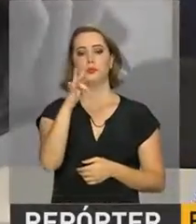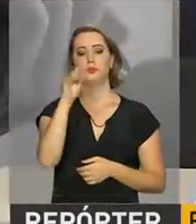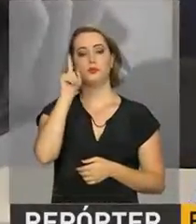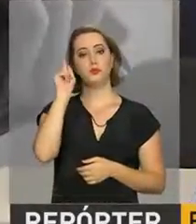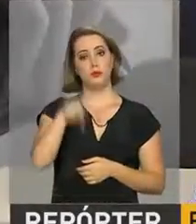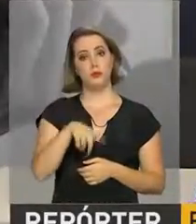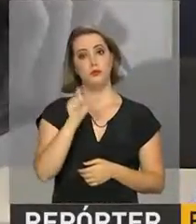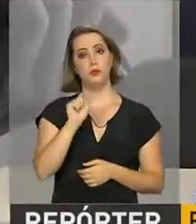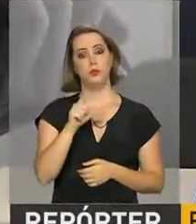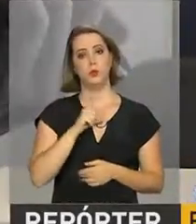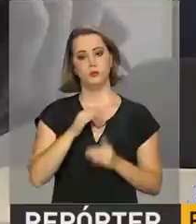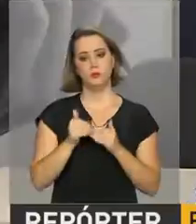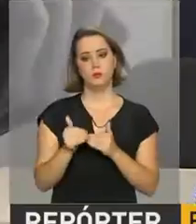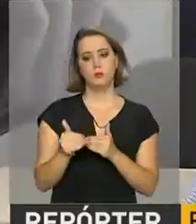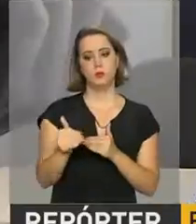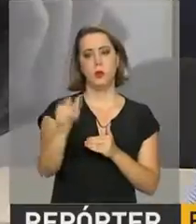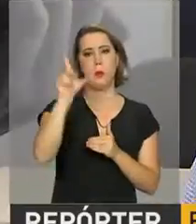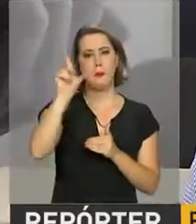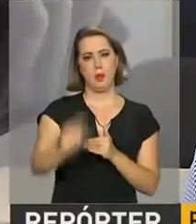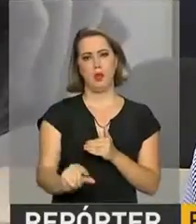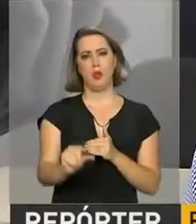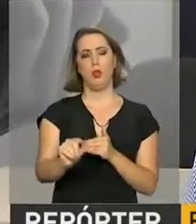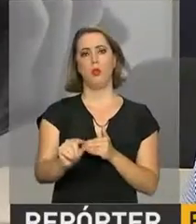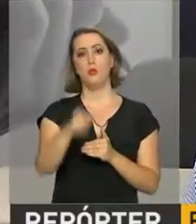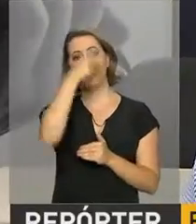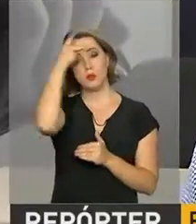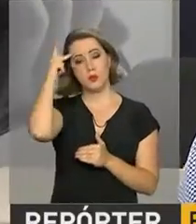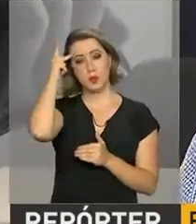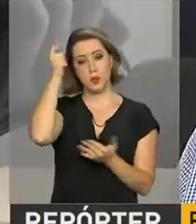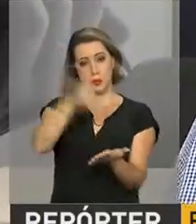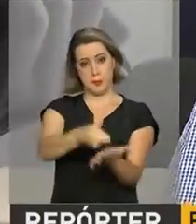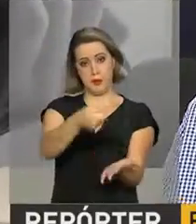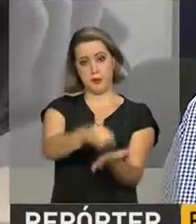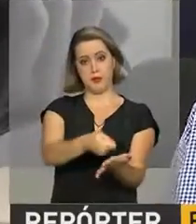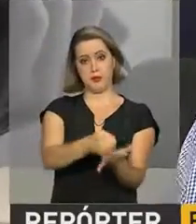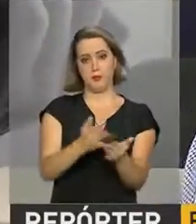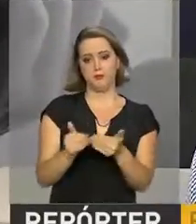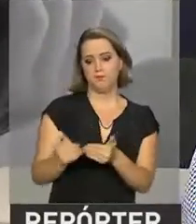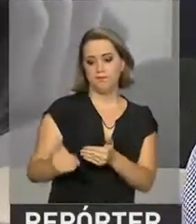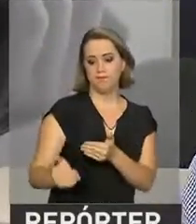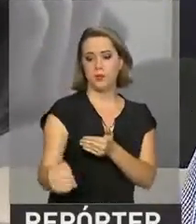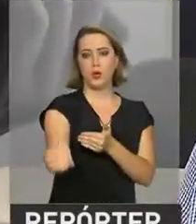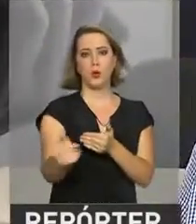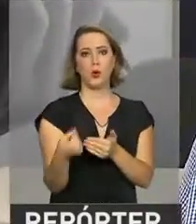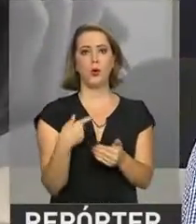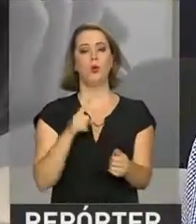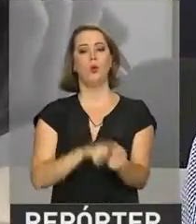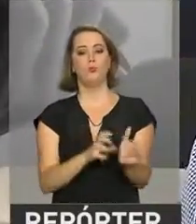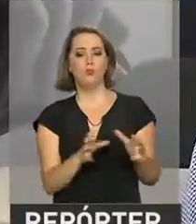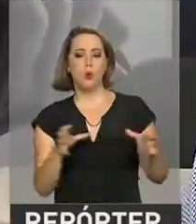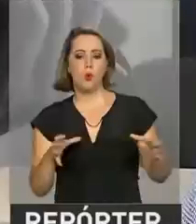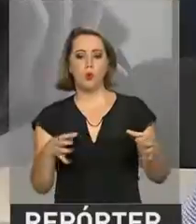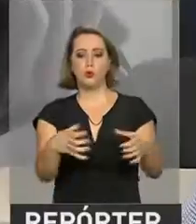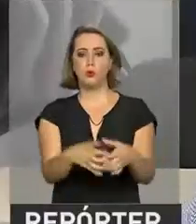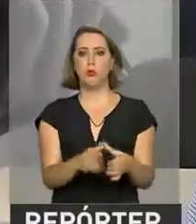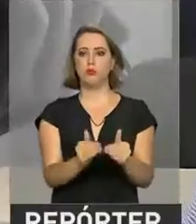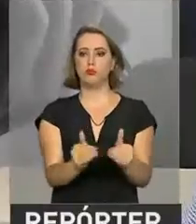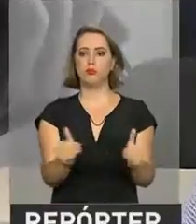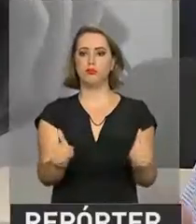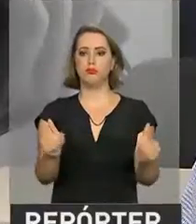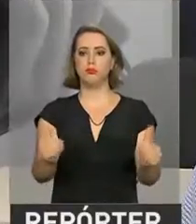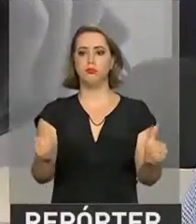vamos ter cada vez menos gente contribuindo para manter um grupo cada vez maior